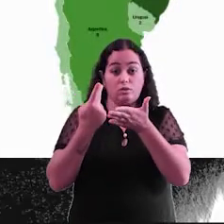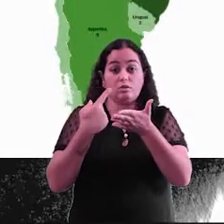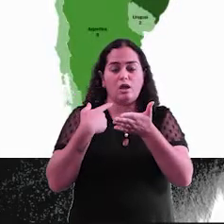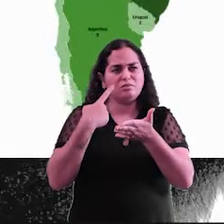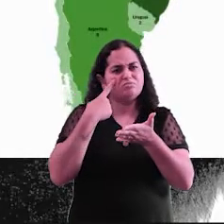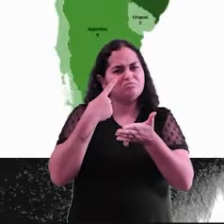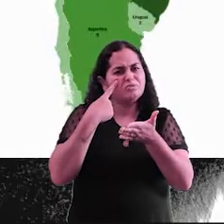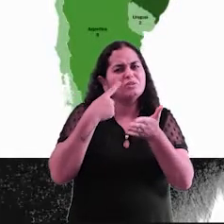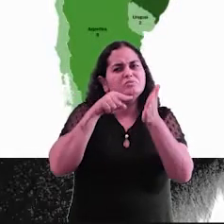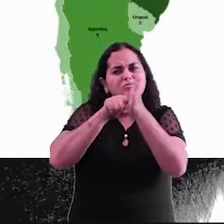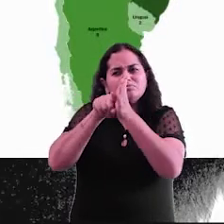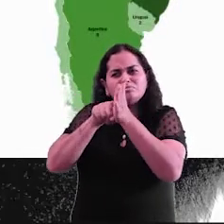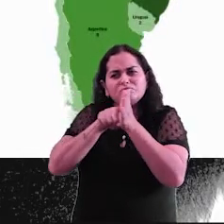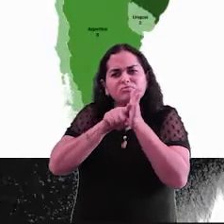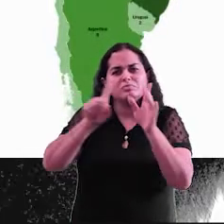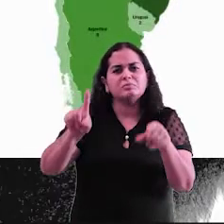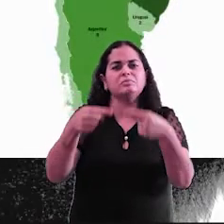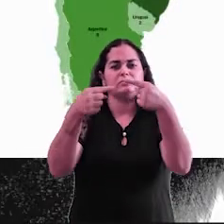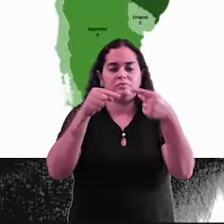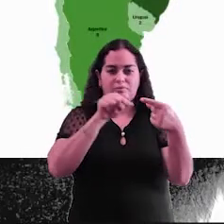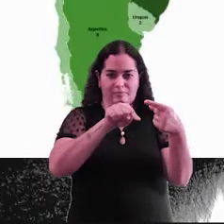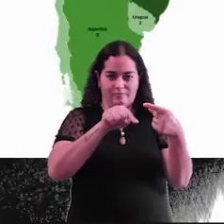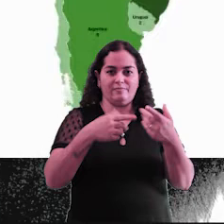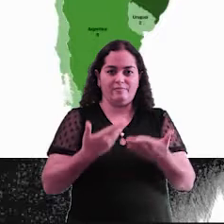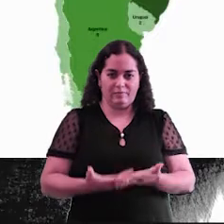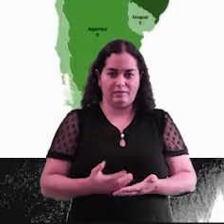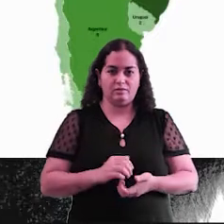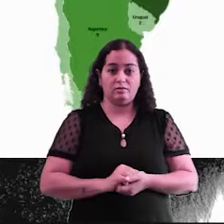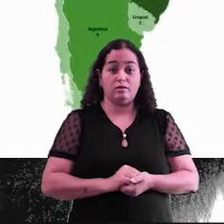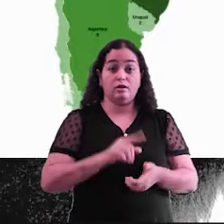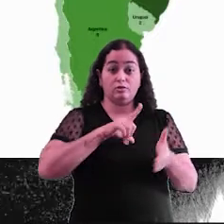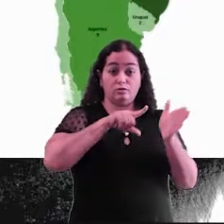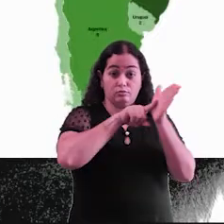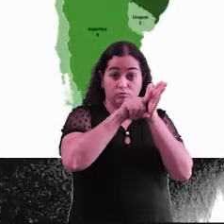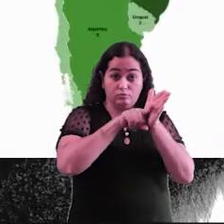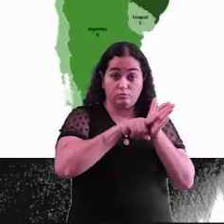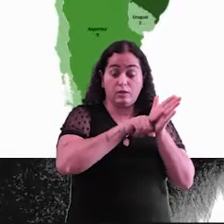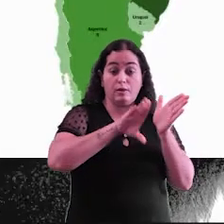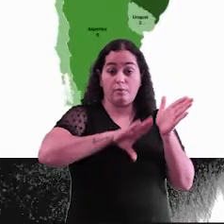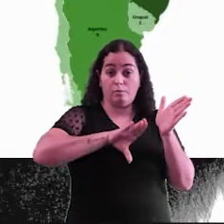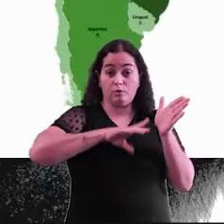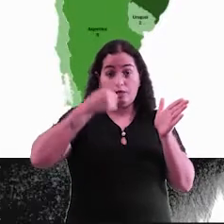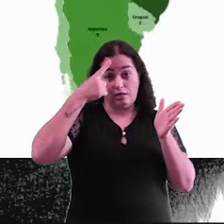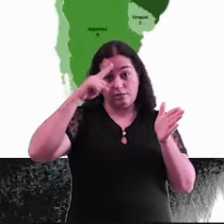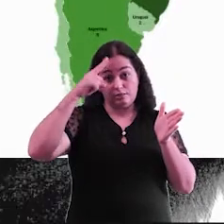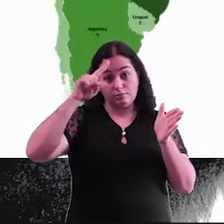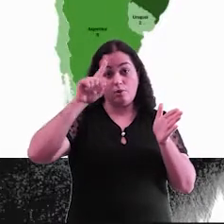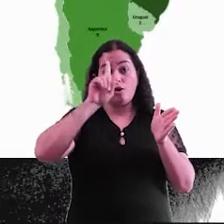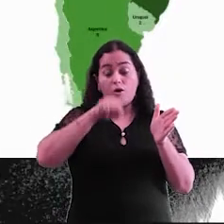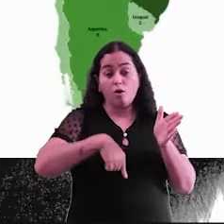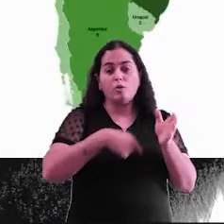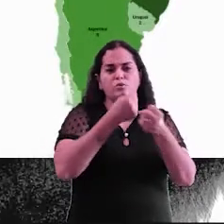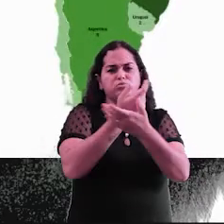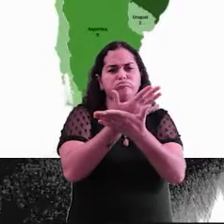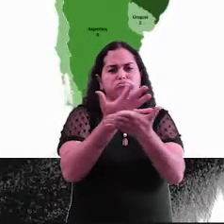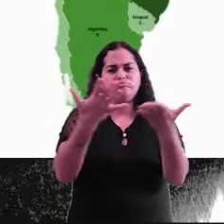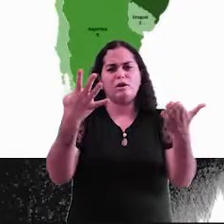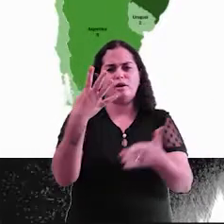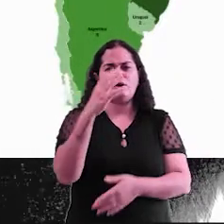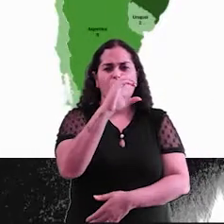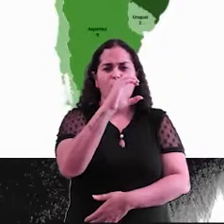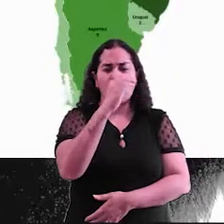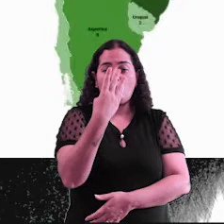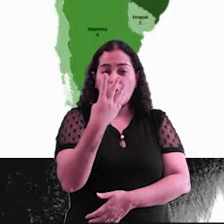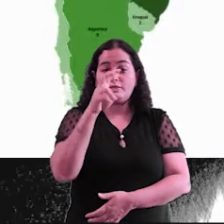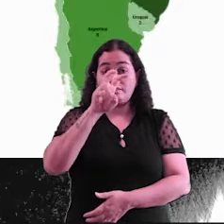e espanhol e veiculamos para os mais de 450 museus que a gente acredita ter, que a gente estima ter